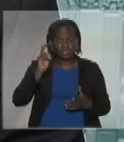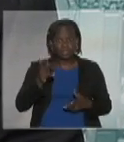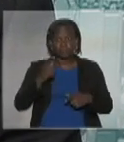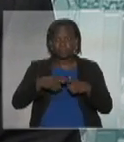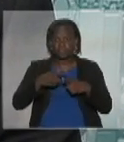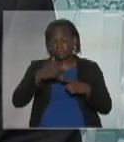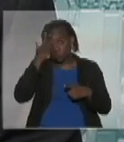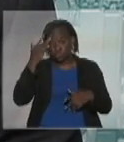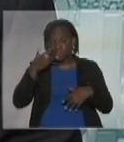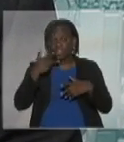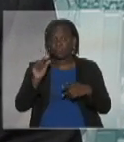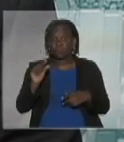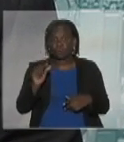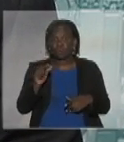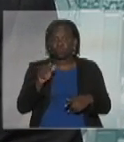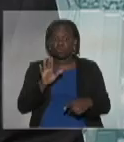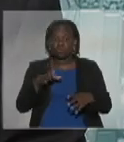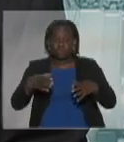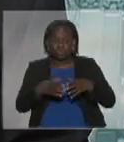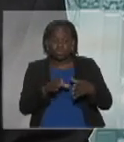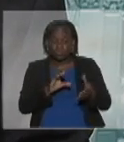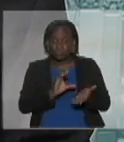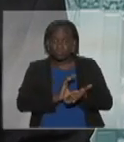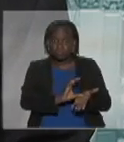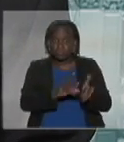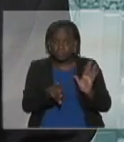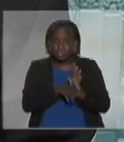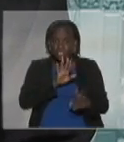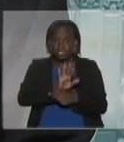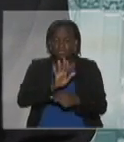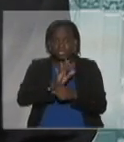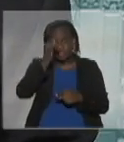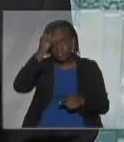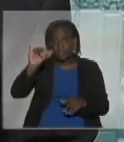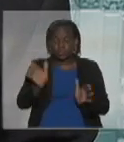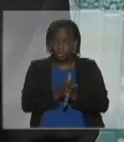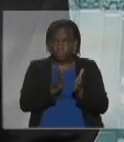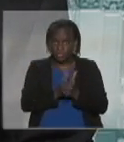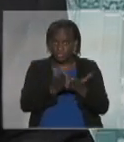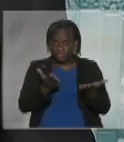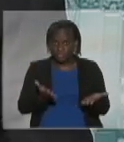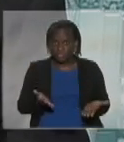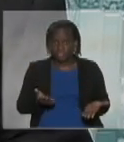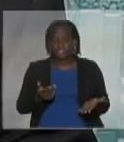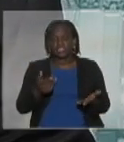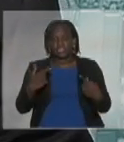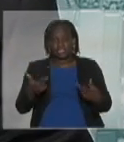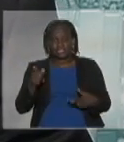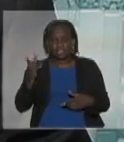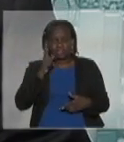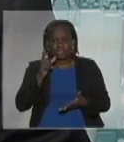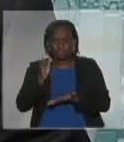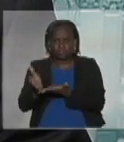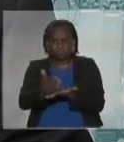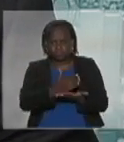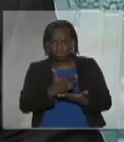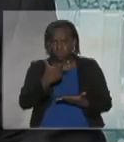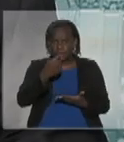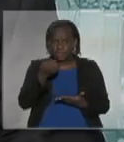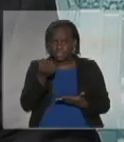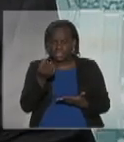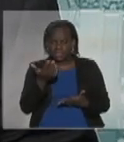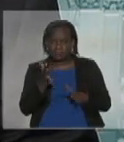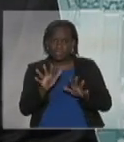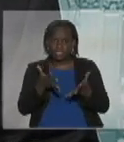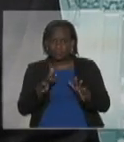sempre que o pessoal discute pouco o Fundo de Combate à Pobreza. O Fundo Estadual de Combate à Pobreza, que deve ter arrecadado aí em